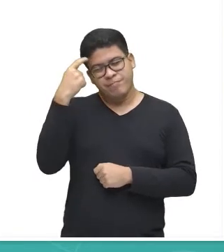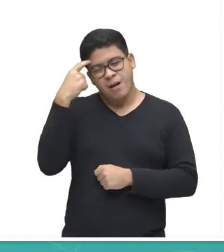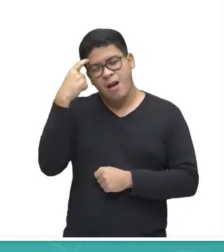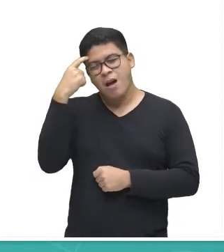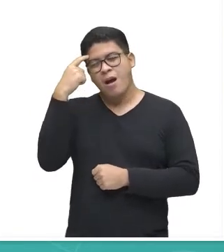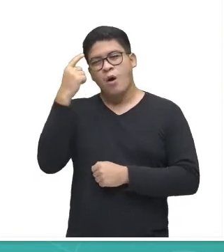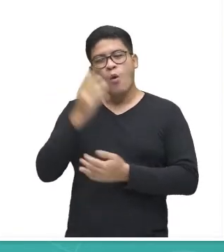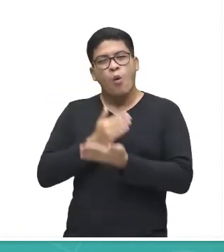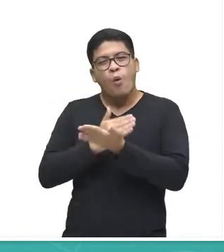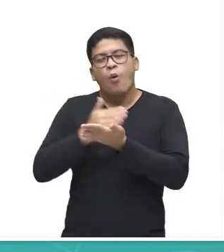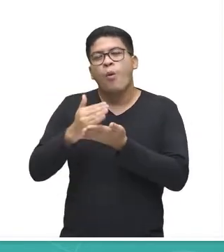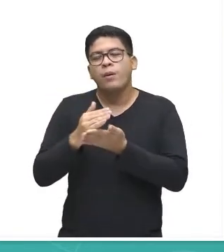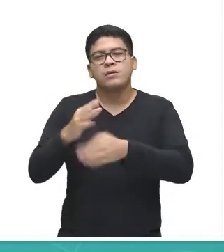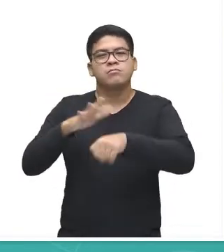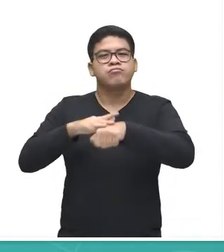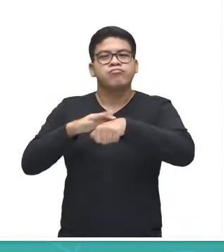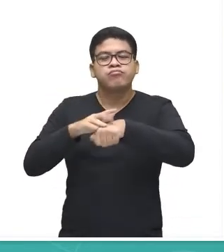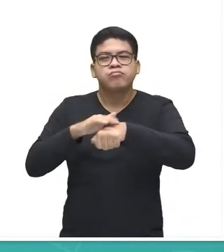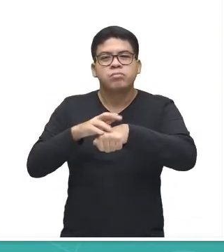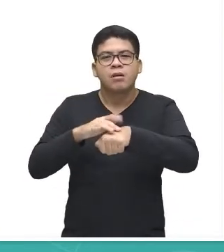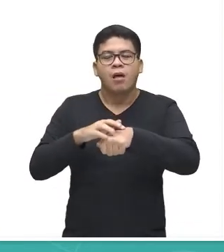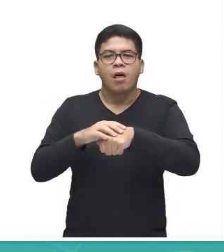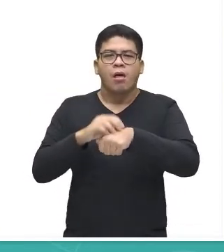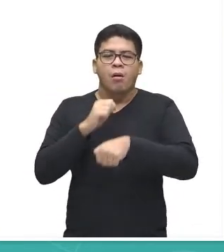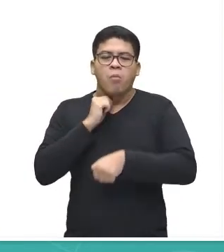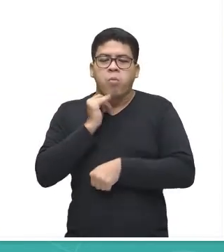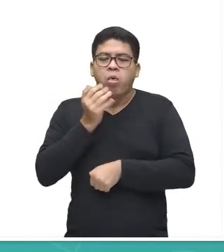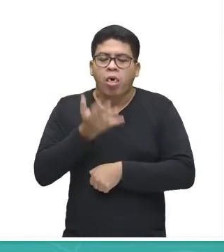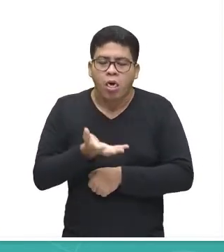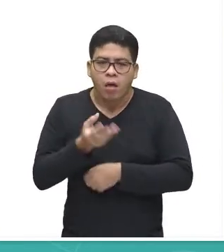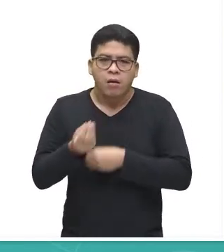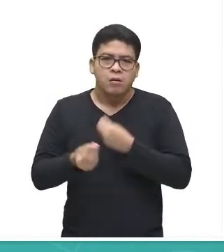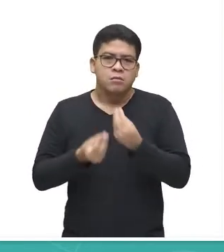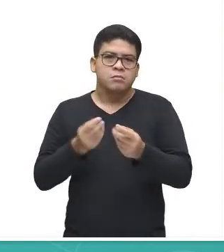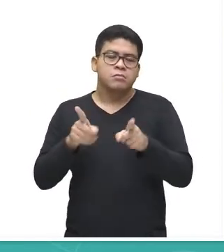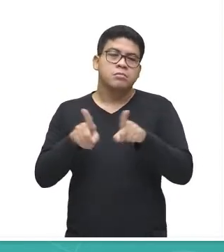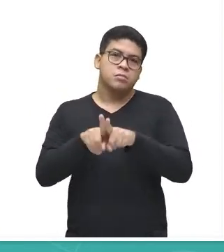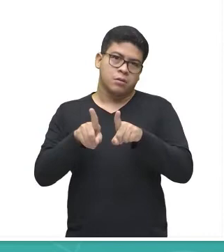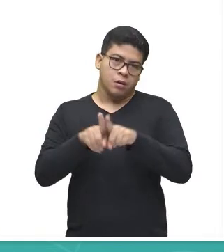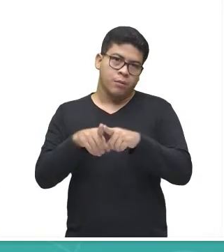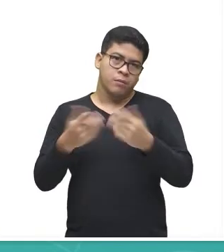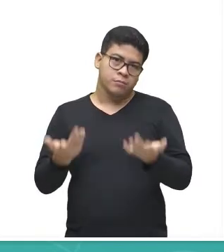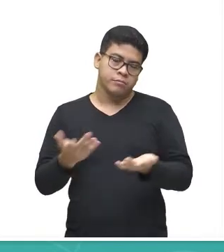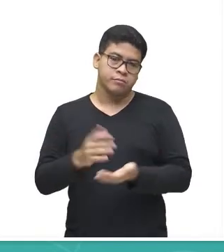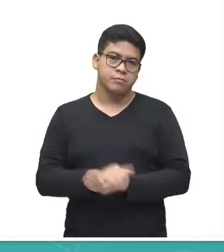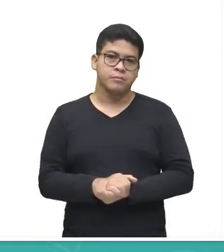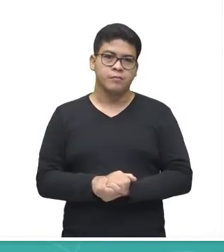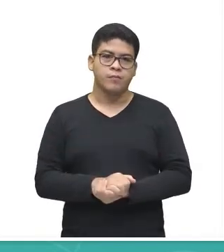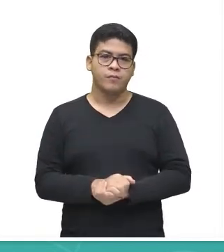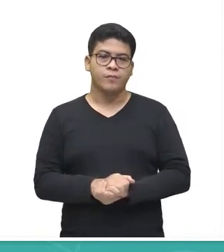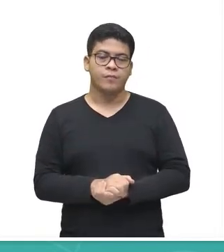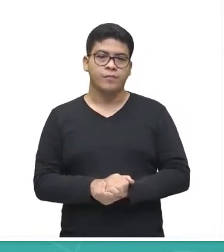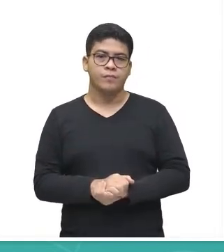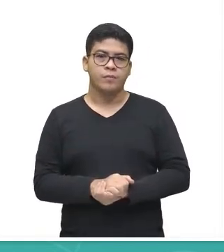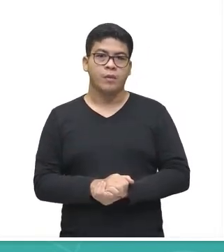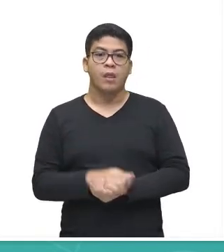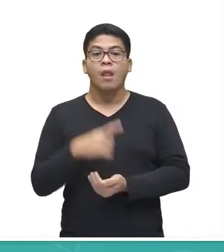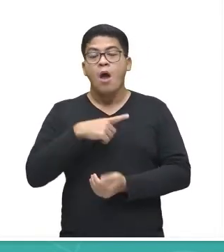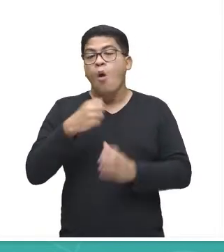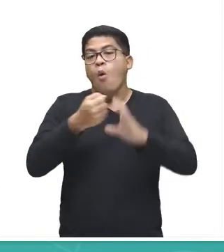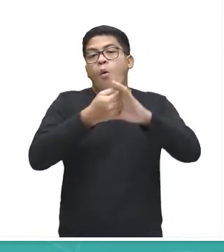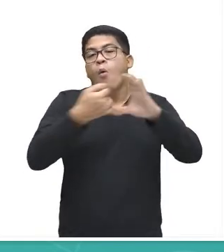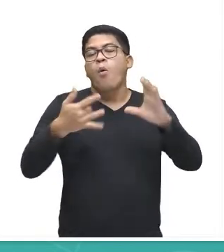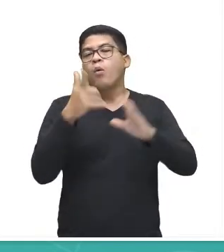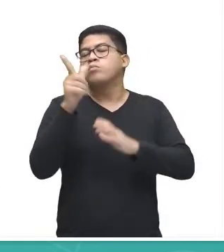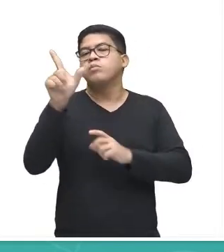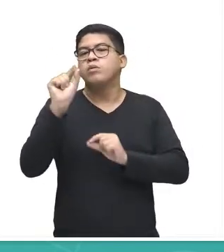alimentares, anorexia, bulimia. E, finalmente, nós temos outra característica bem importante,